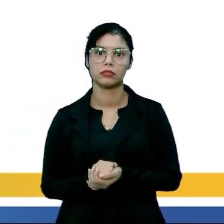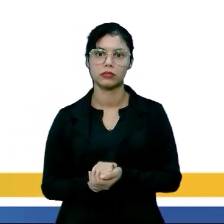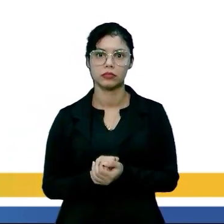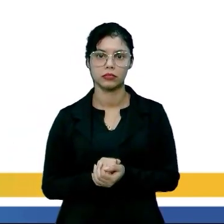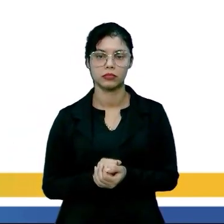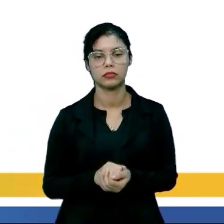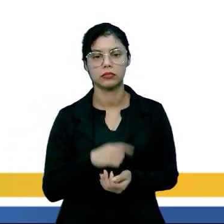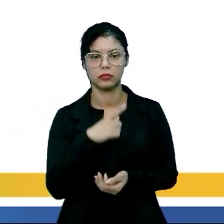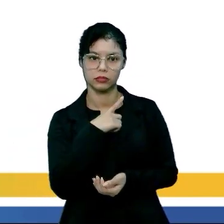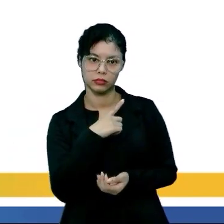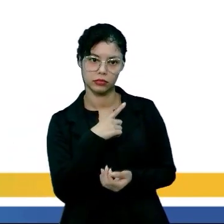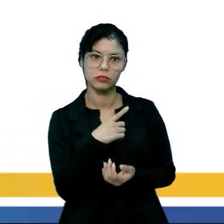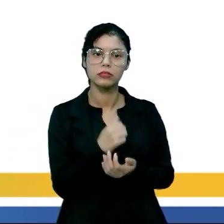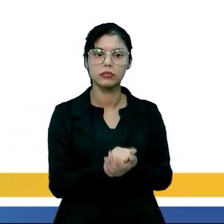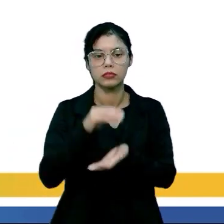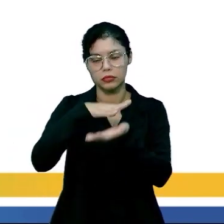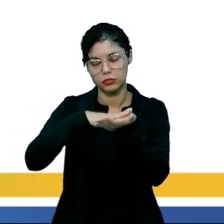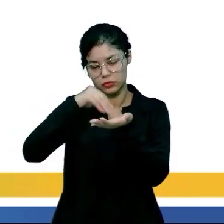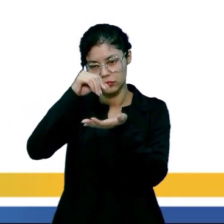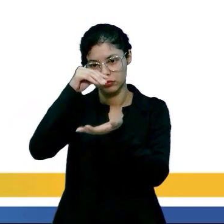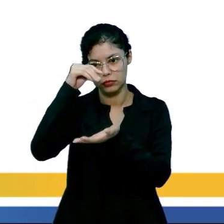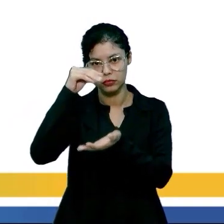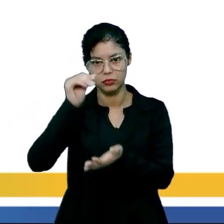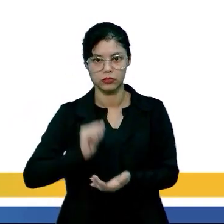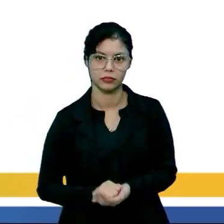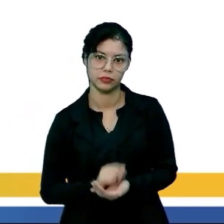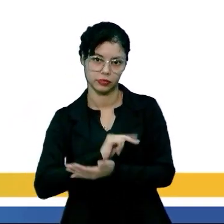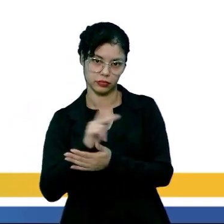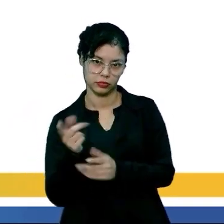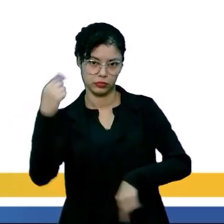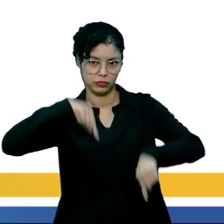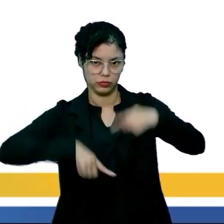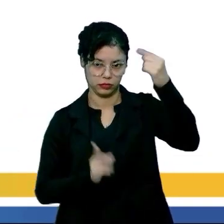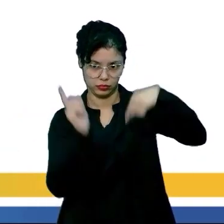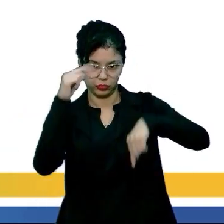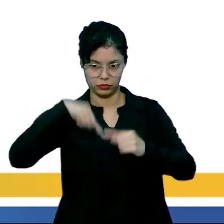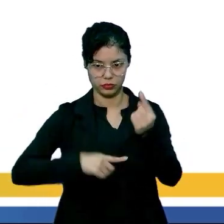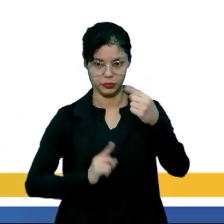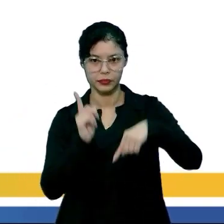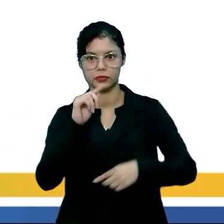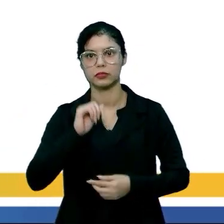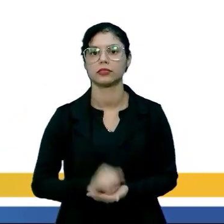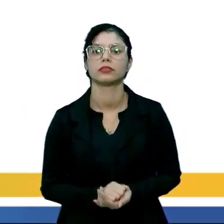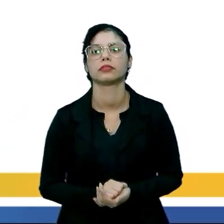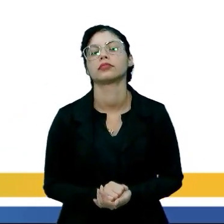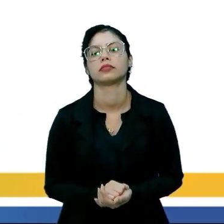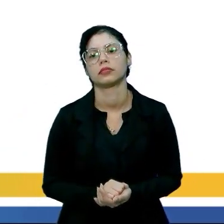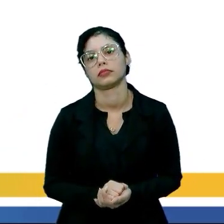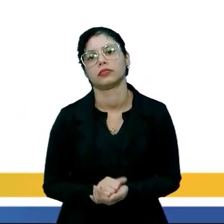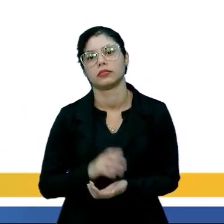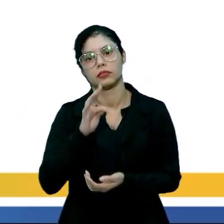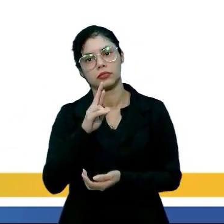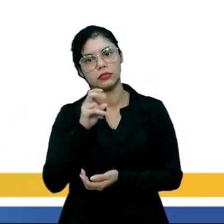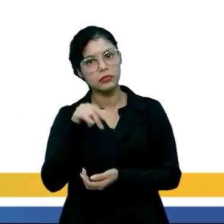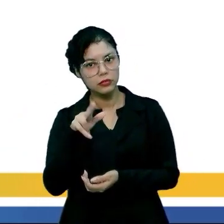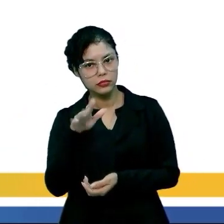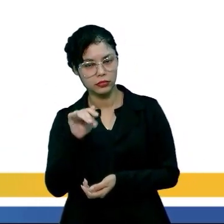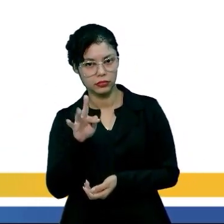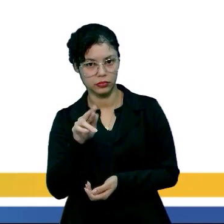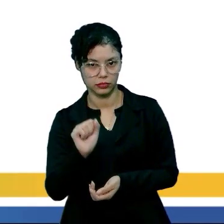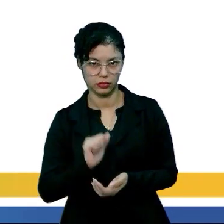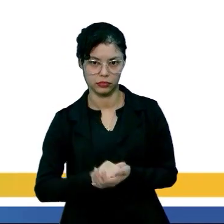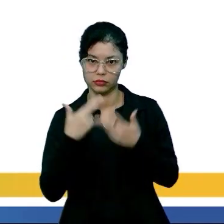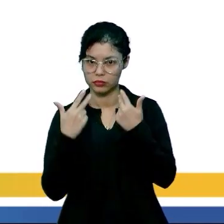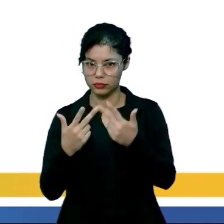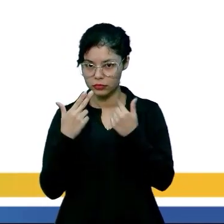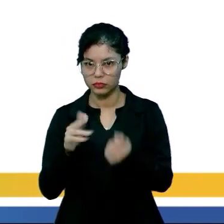bolsa para a semente, tá? Então, são vasculares, ou conhecidos como traqueófitas, olha aí o nome de novo.